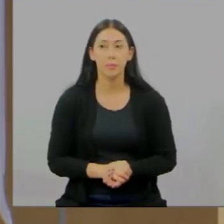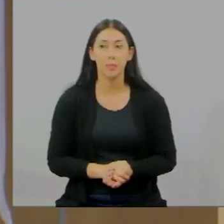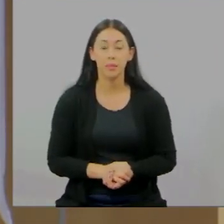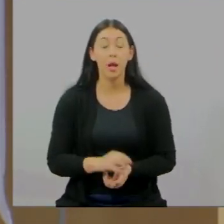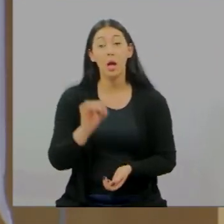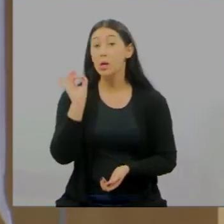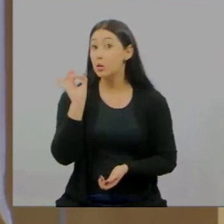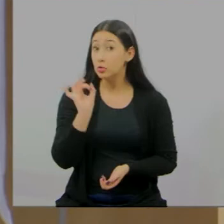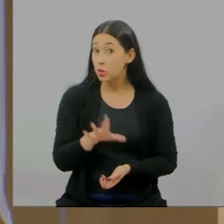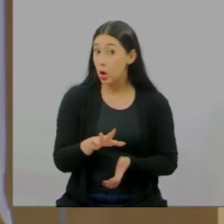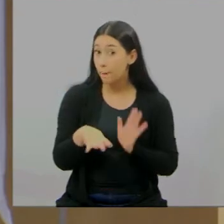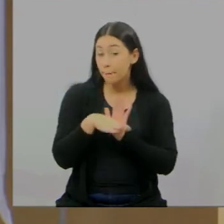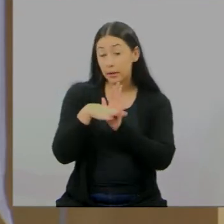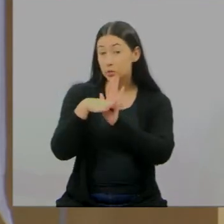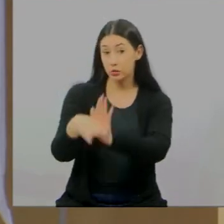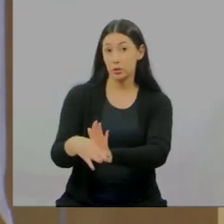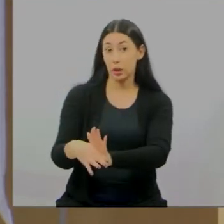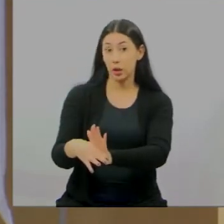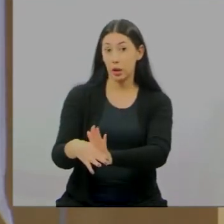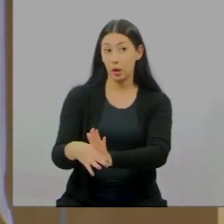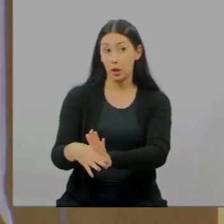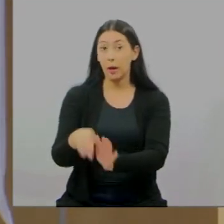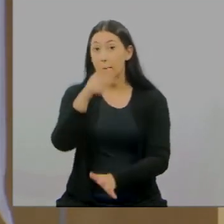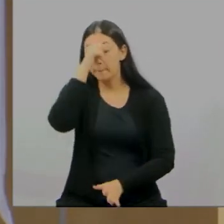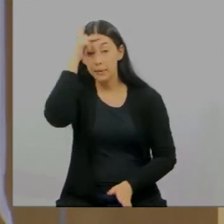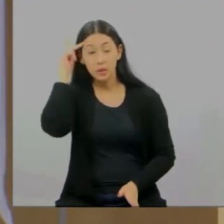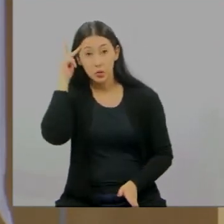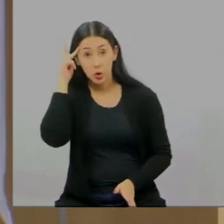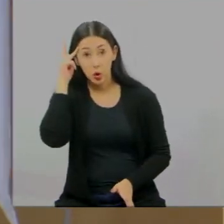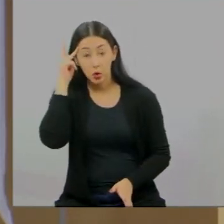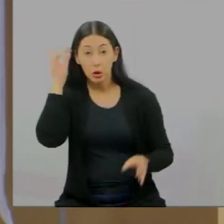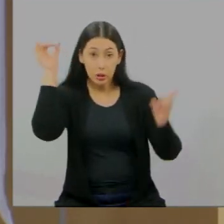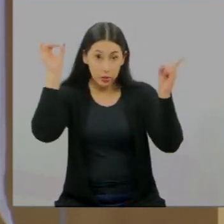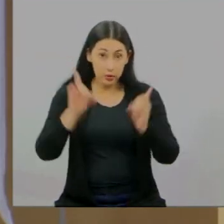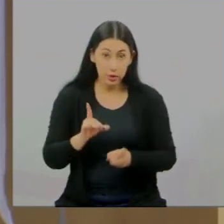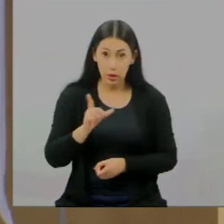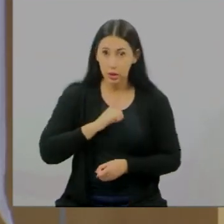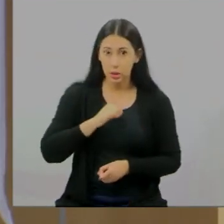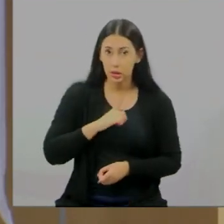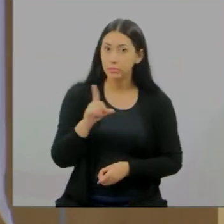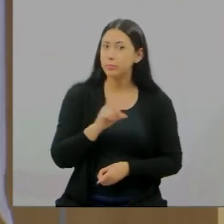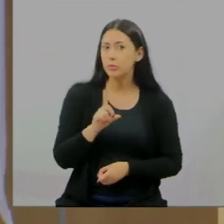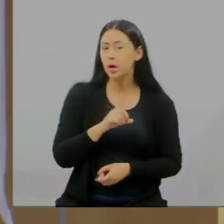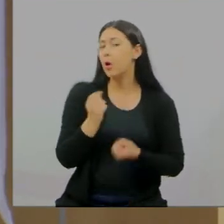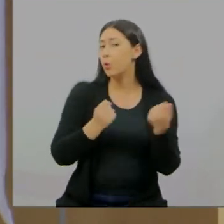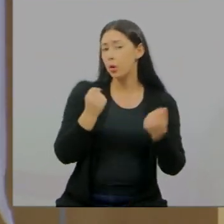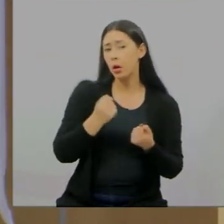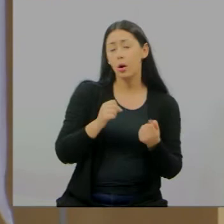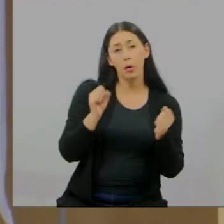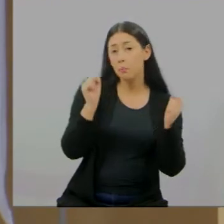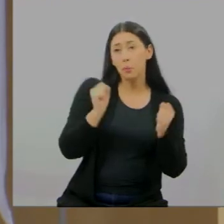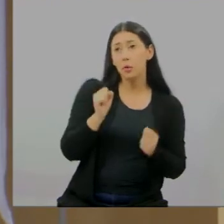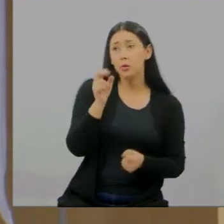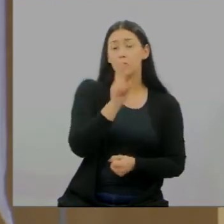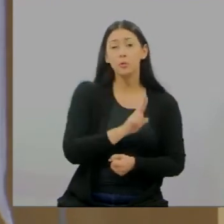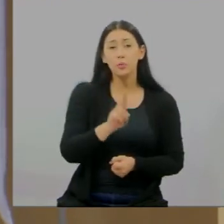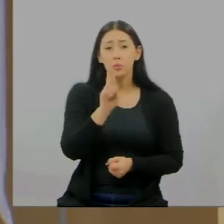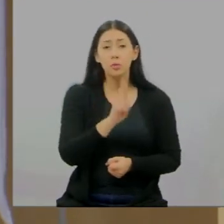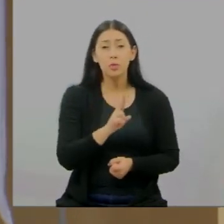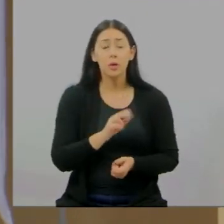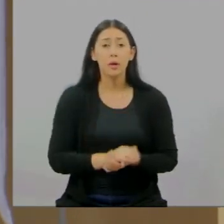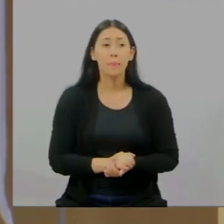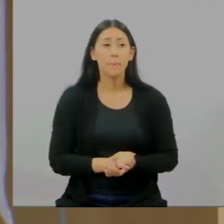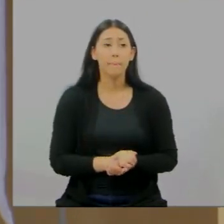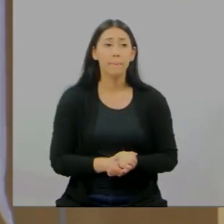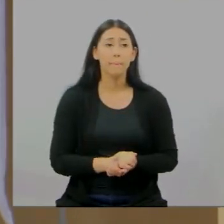para atender os usuários com portadora de deficiência. O carro ele pode ser usado para